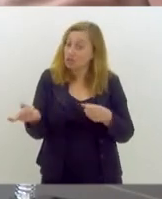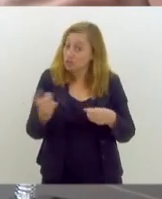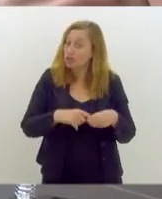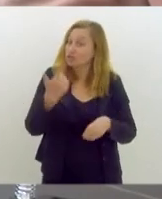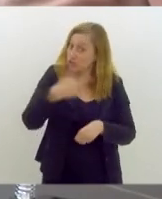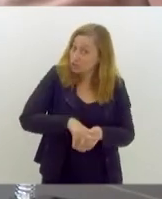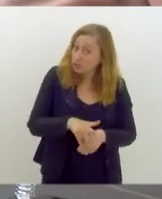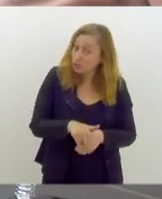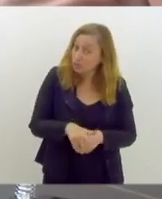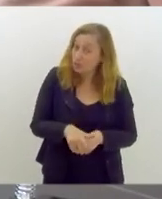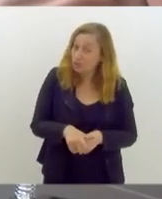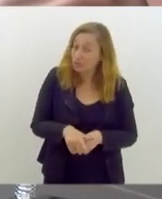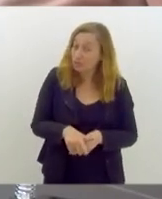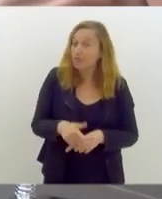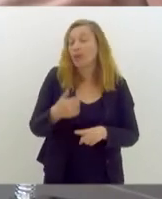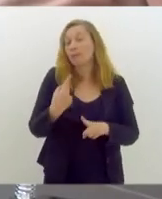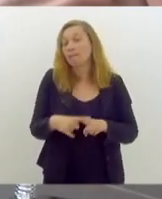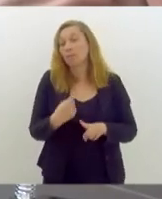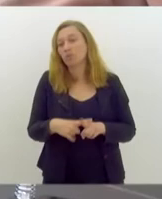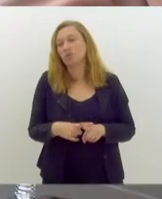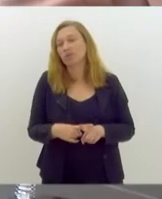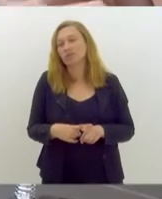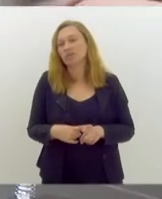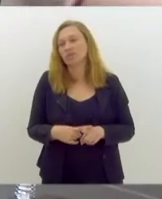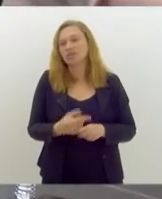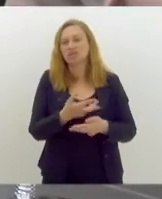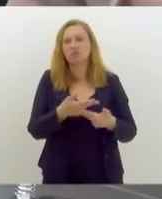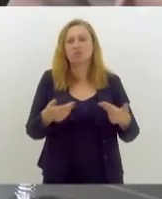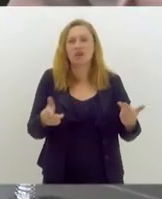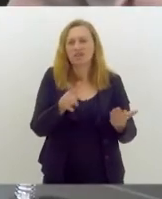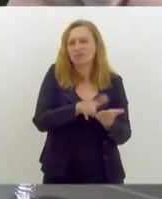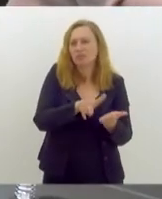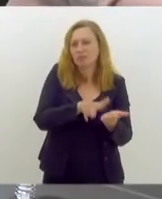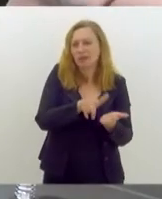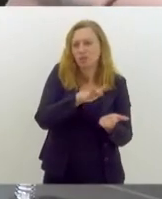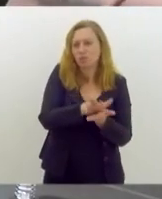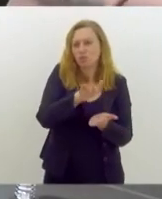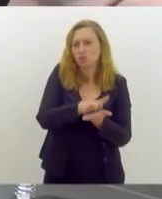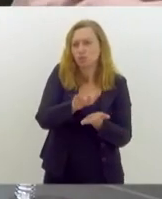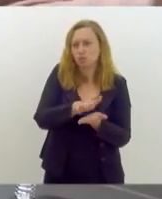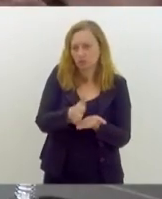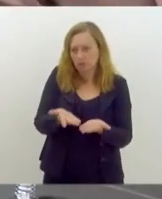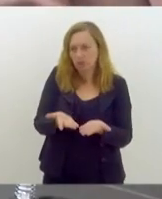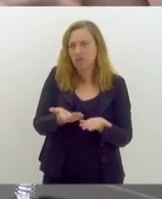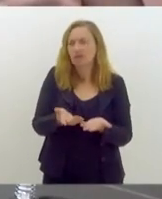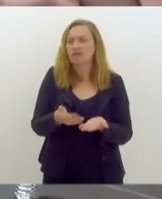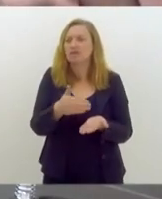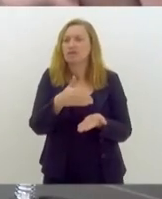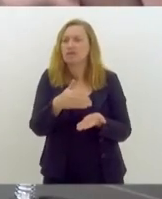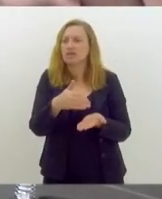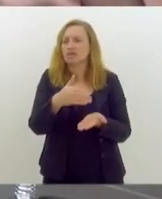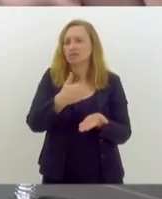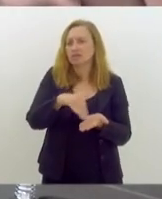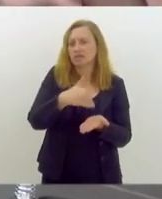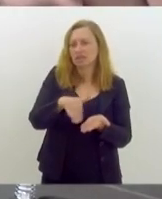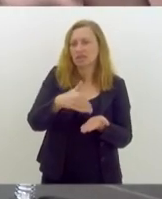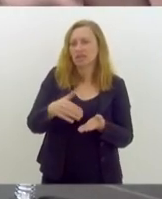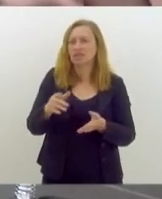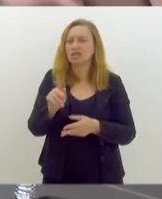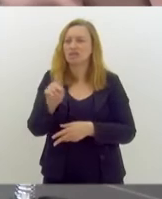porque são muitos ofícios e a fazenda foi muito